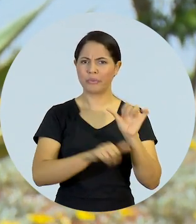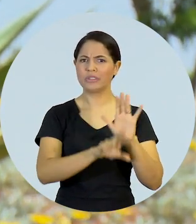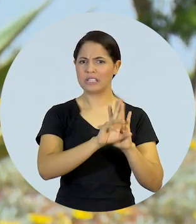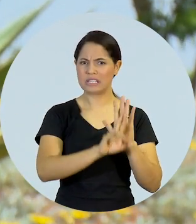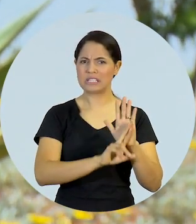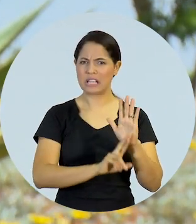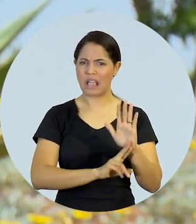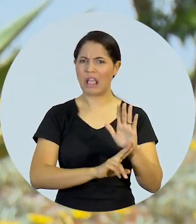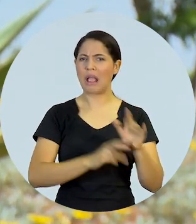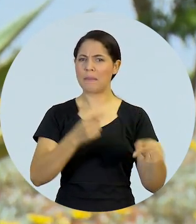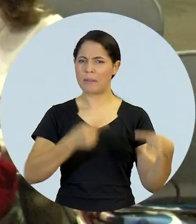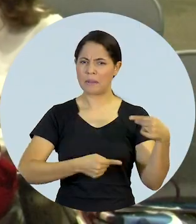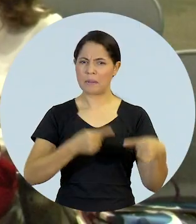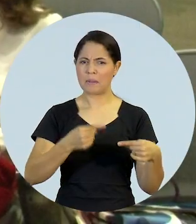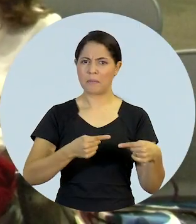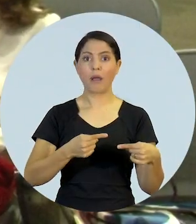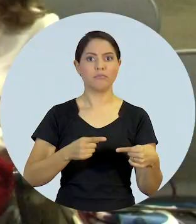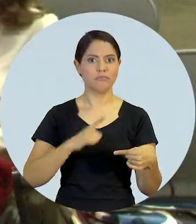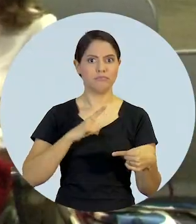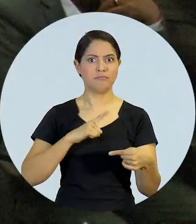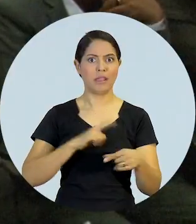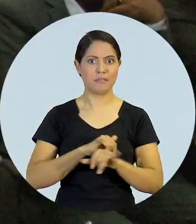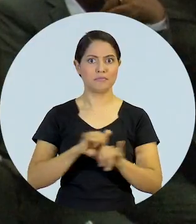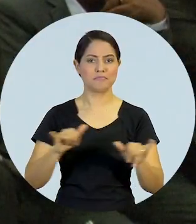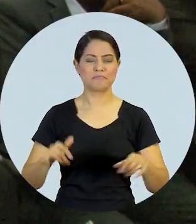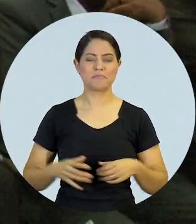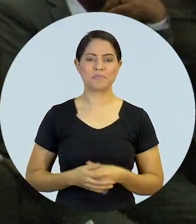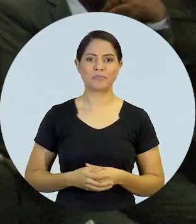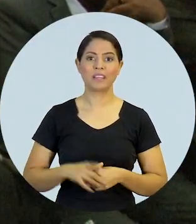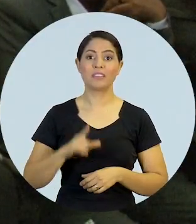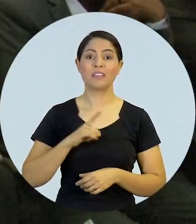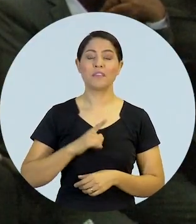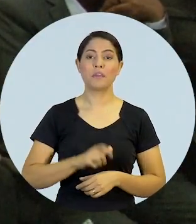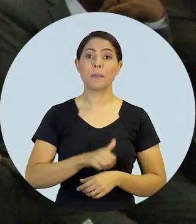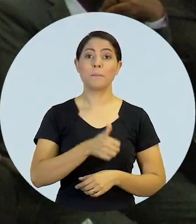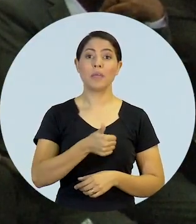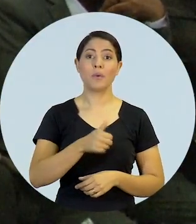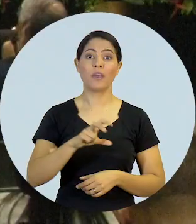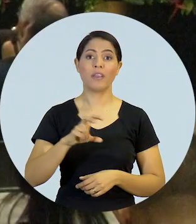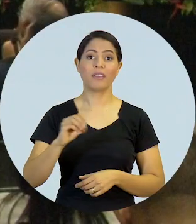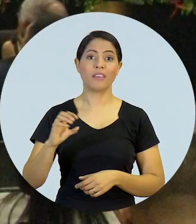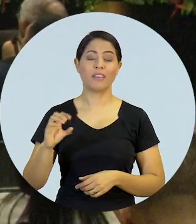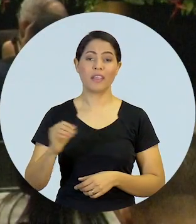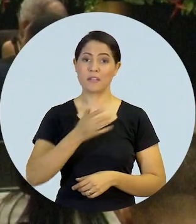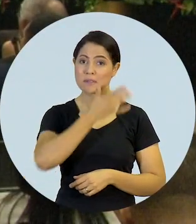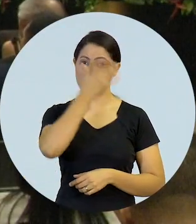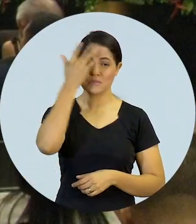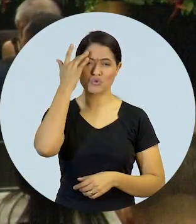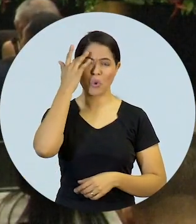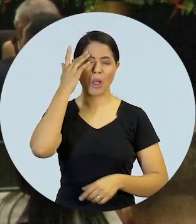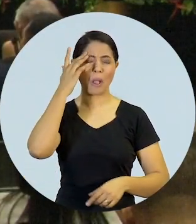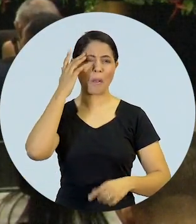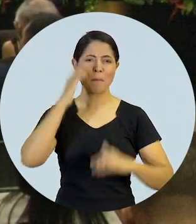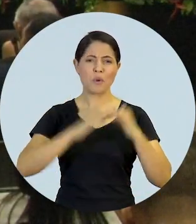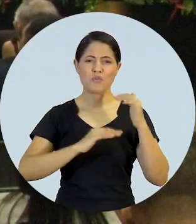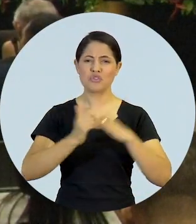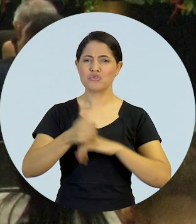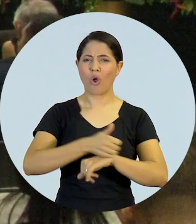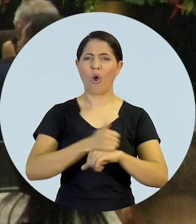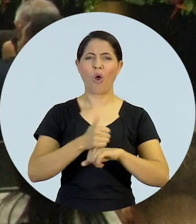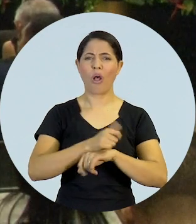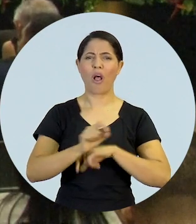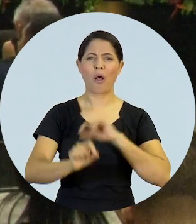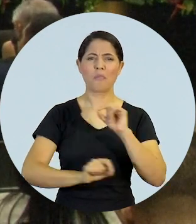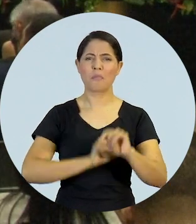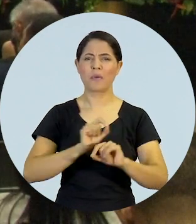tema foram debatidos. Mais de 1.500 profissionais do direito do trabalho de todo o Brasil estiveram reunidos no